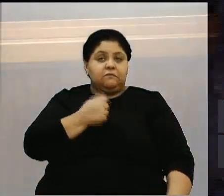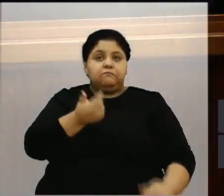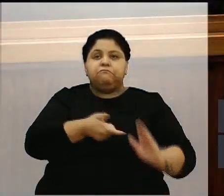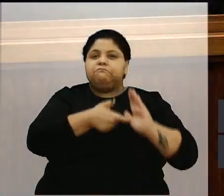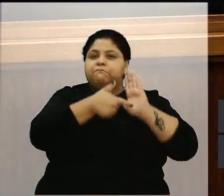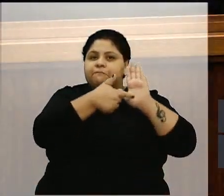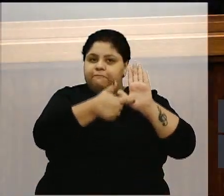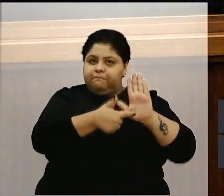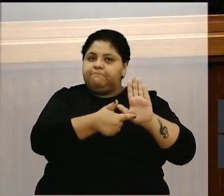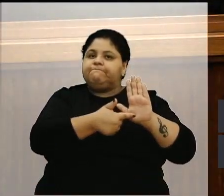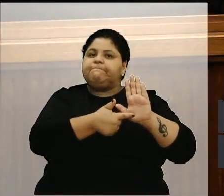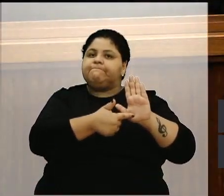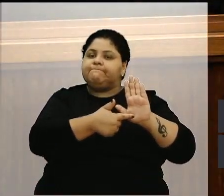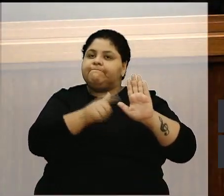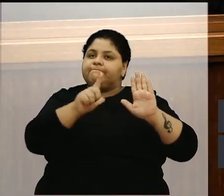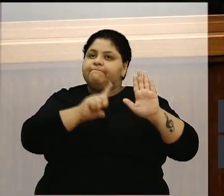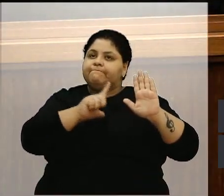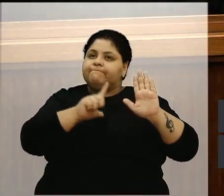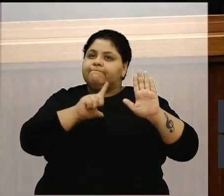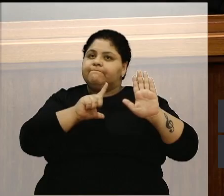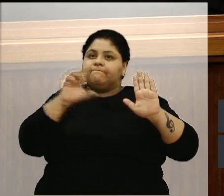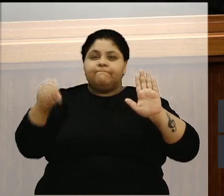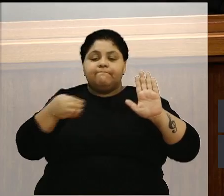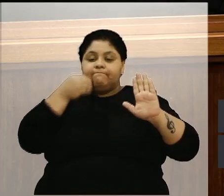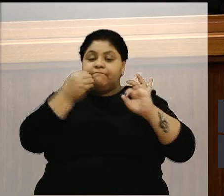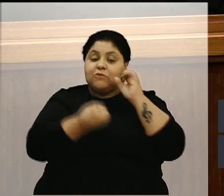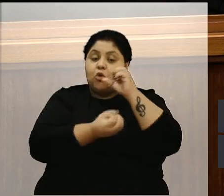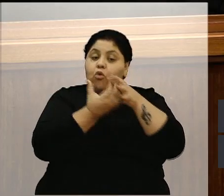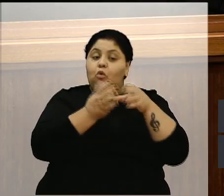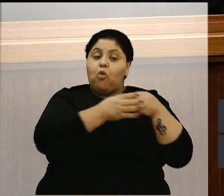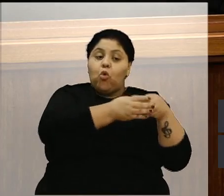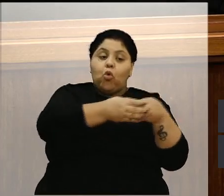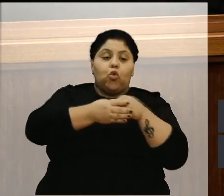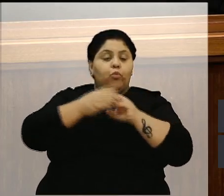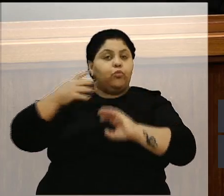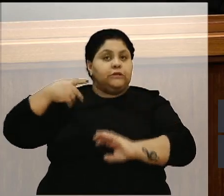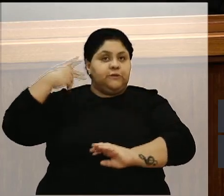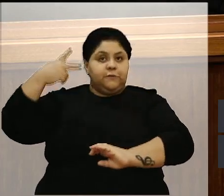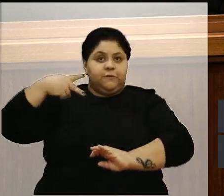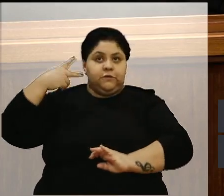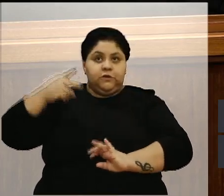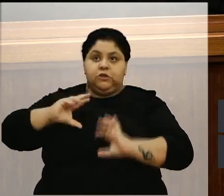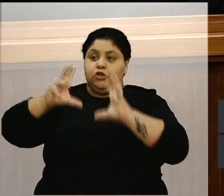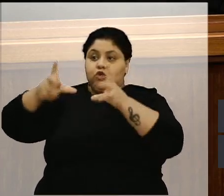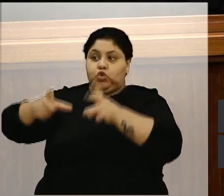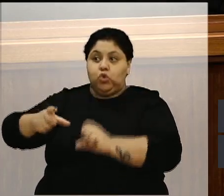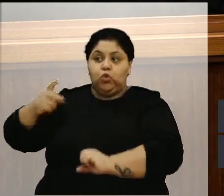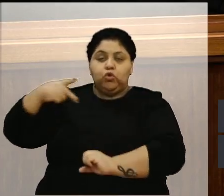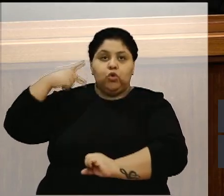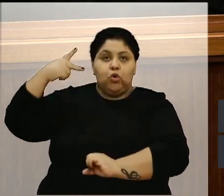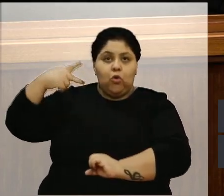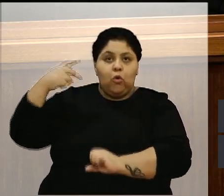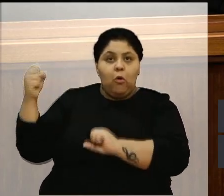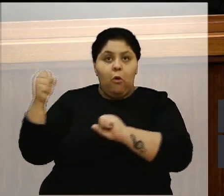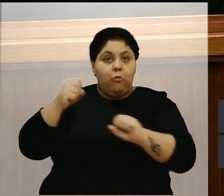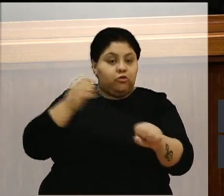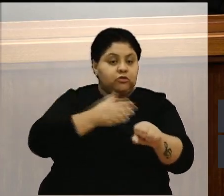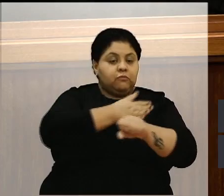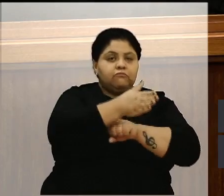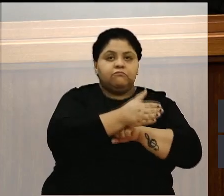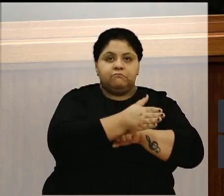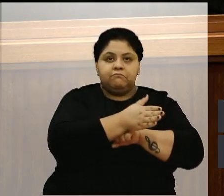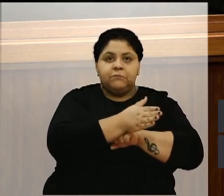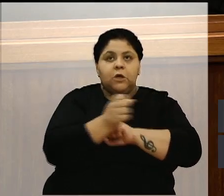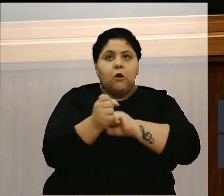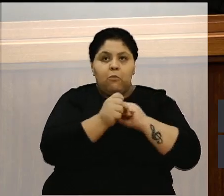gente ter a possibilidade de criar uma frente parlamentar onde todos os vereadores possam participar,